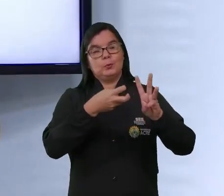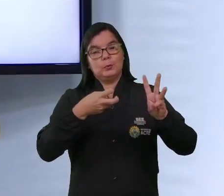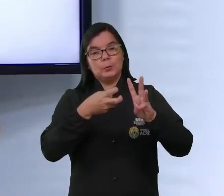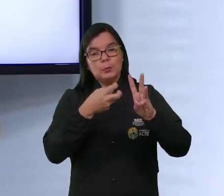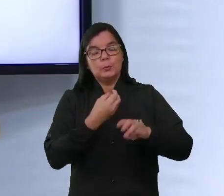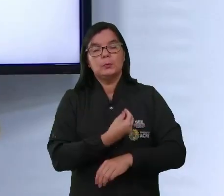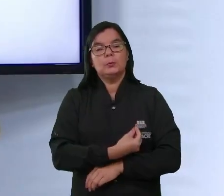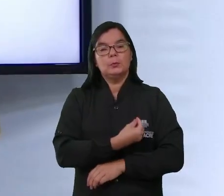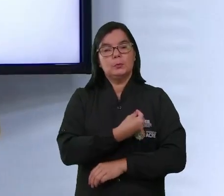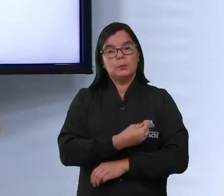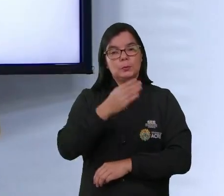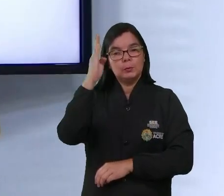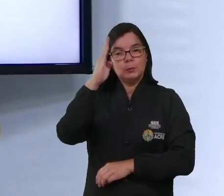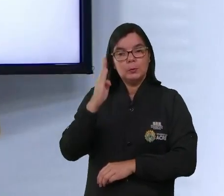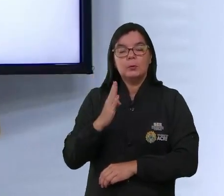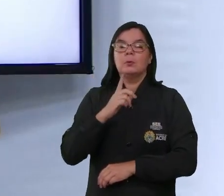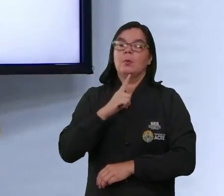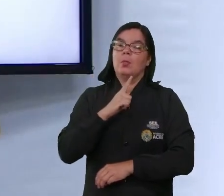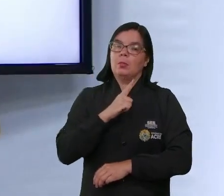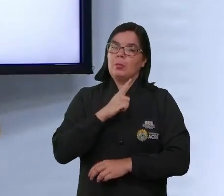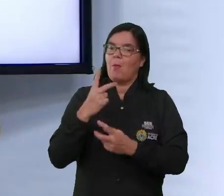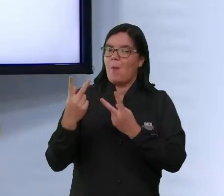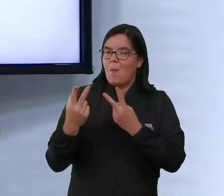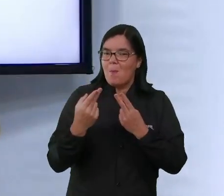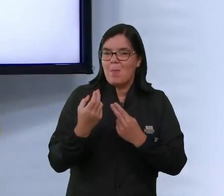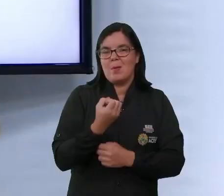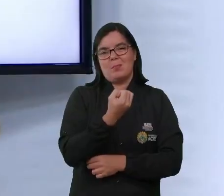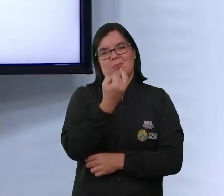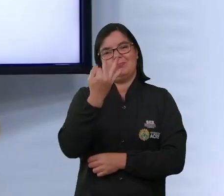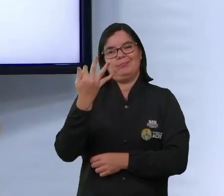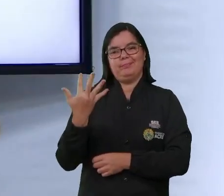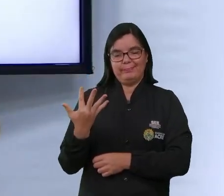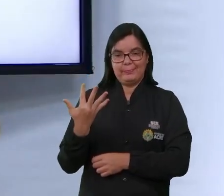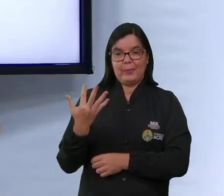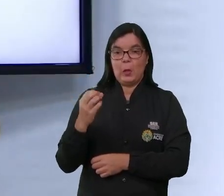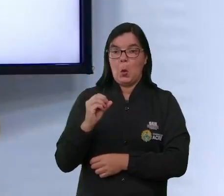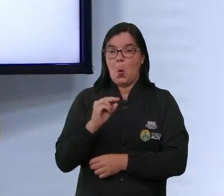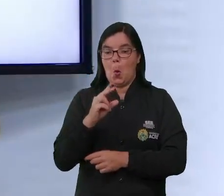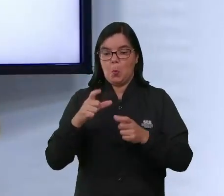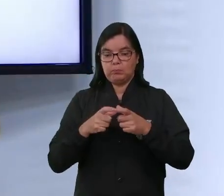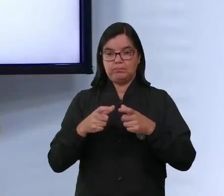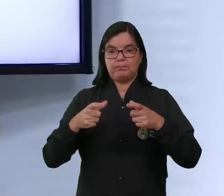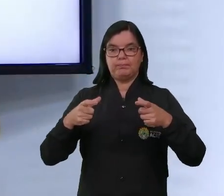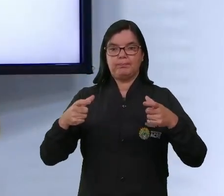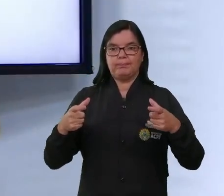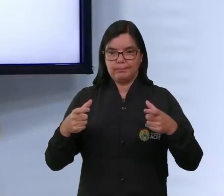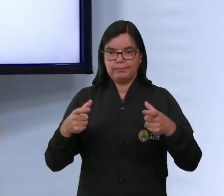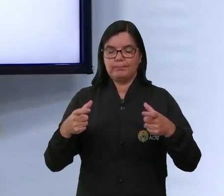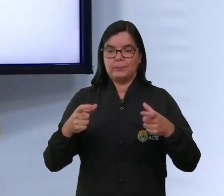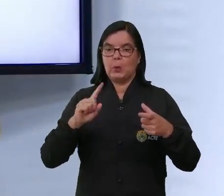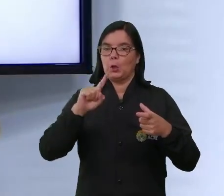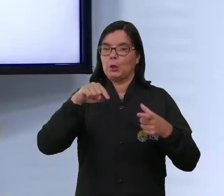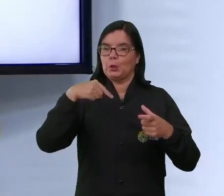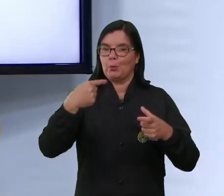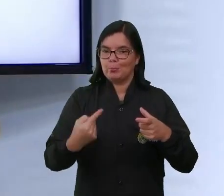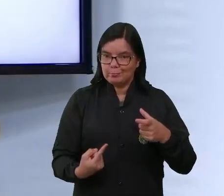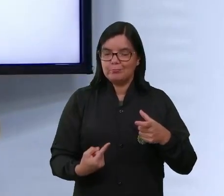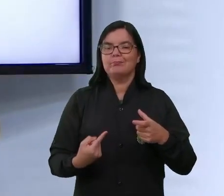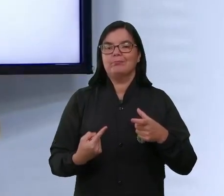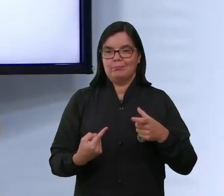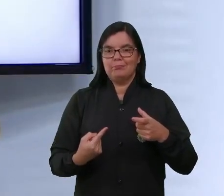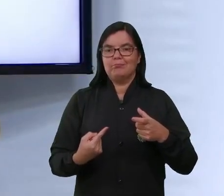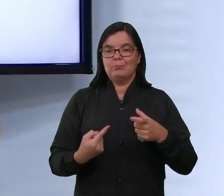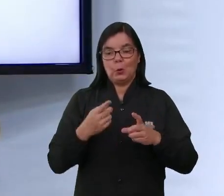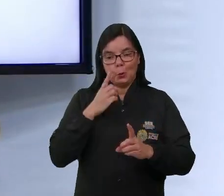existente no Brasil possui o mesmo quantitativo ou que ela cresceu pós-processo